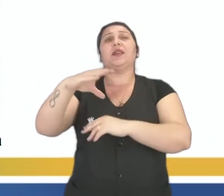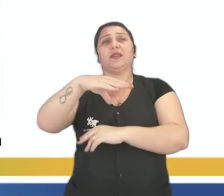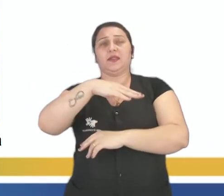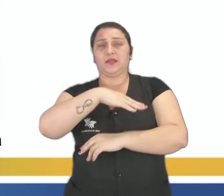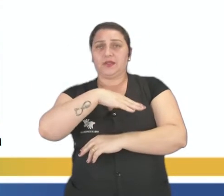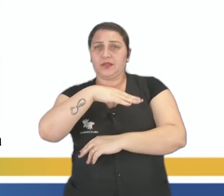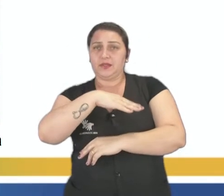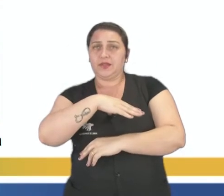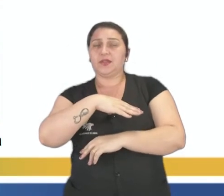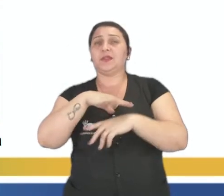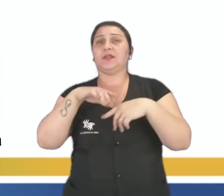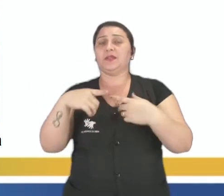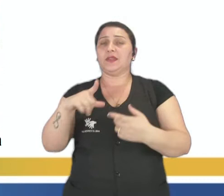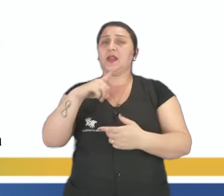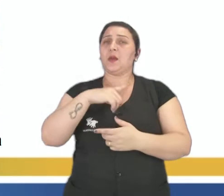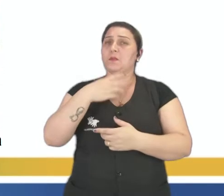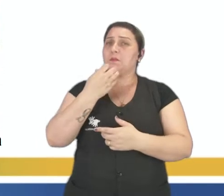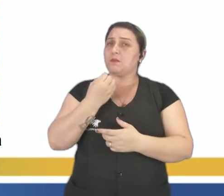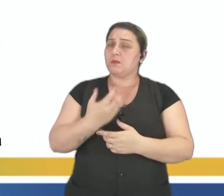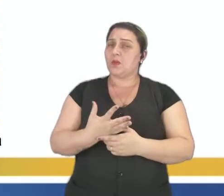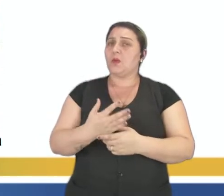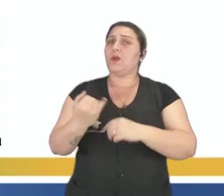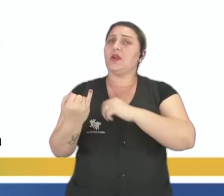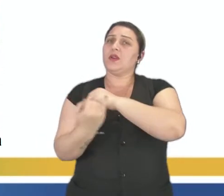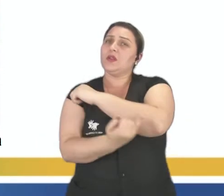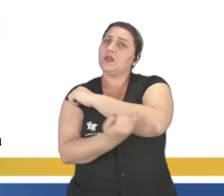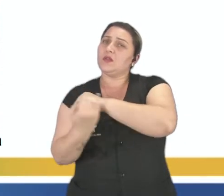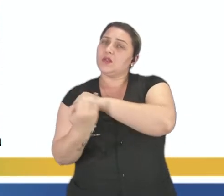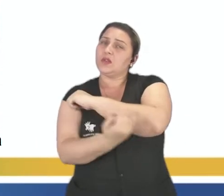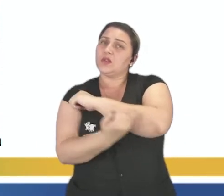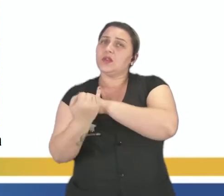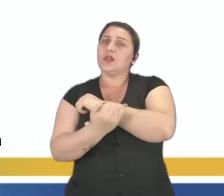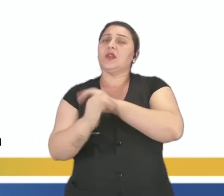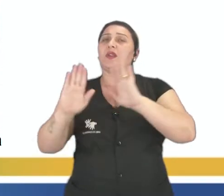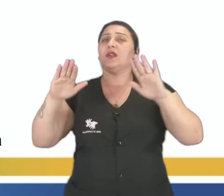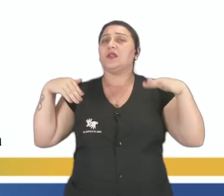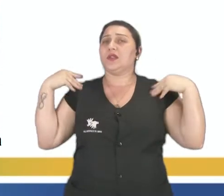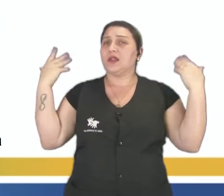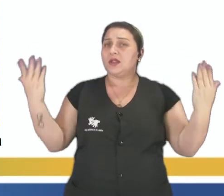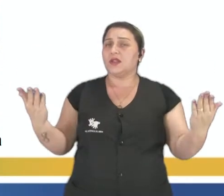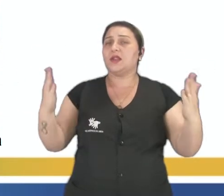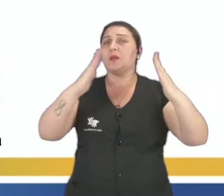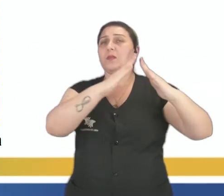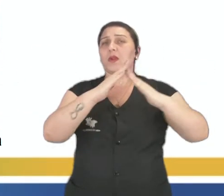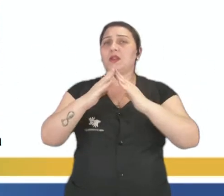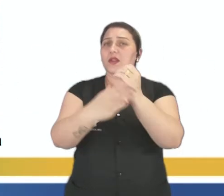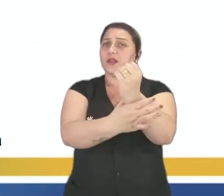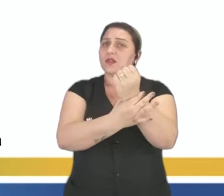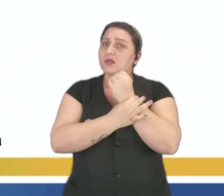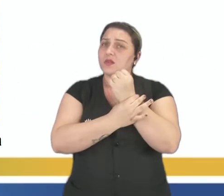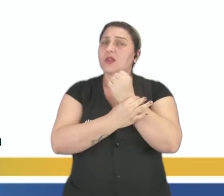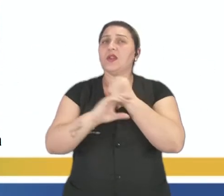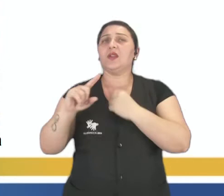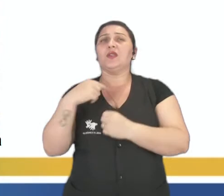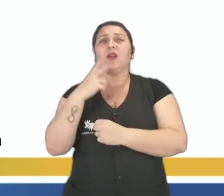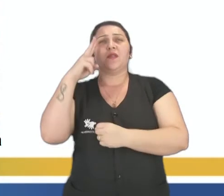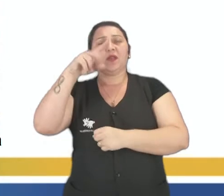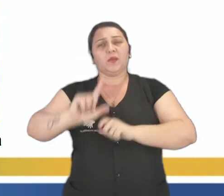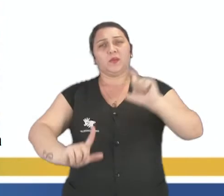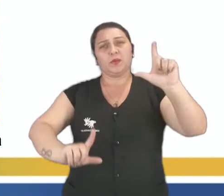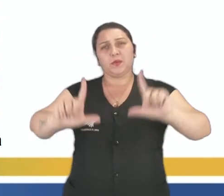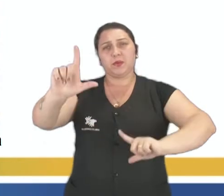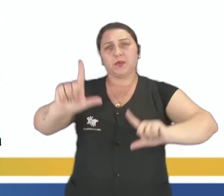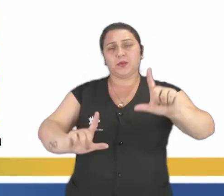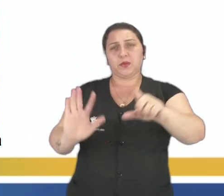vez, possuem boa infraestrutura de mobilidade, de lazer, moradia e segurança. A gente, quando assiste os